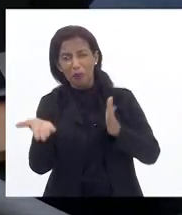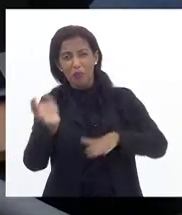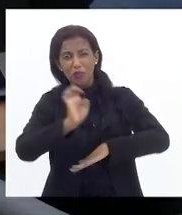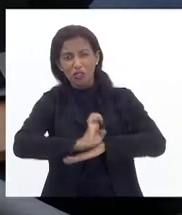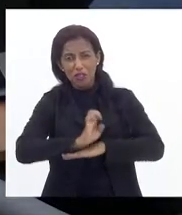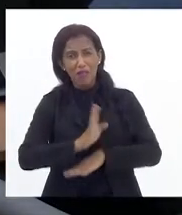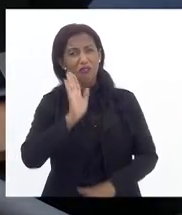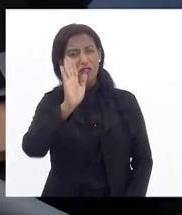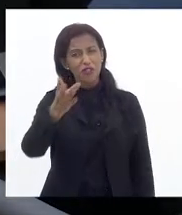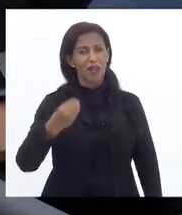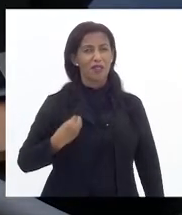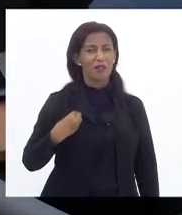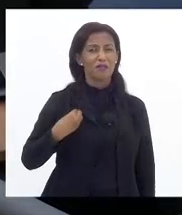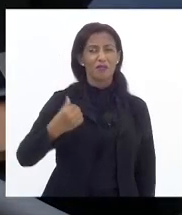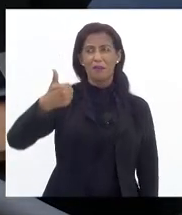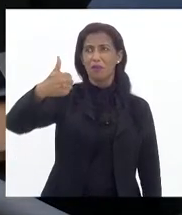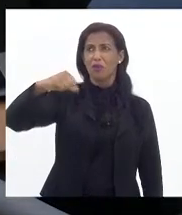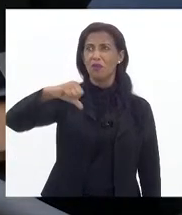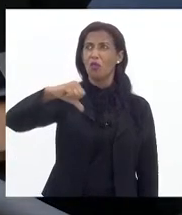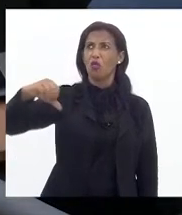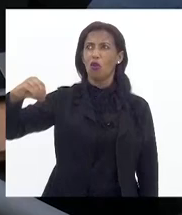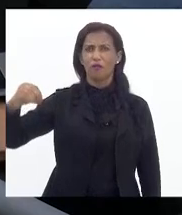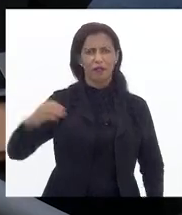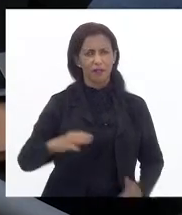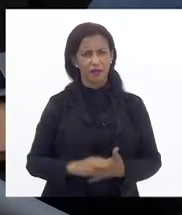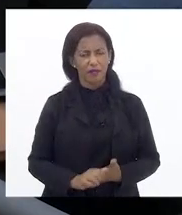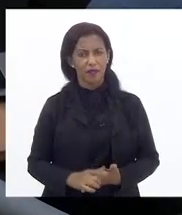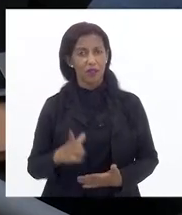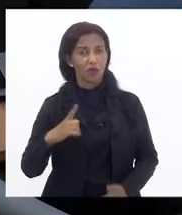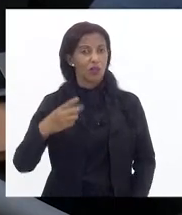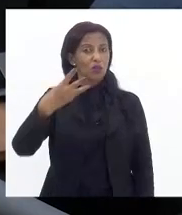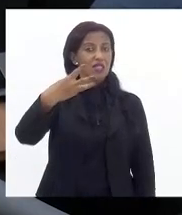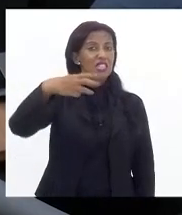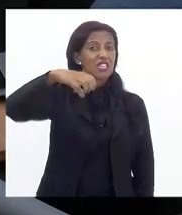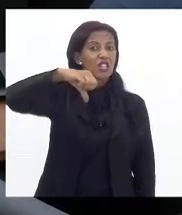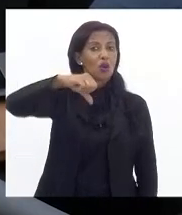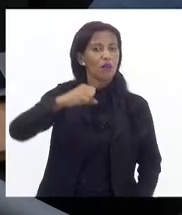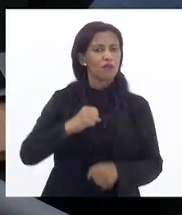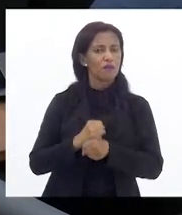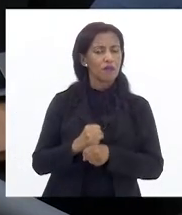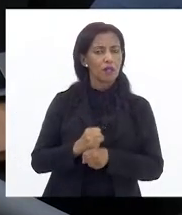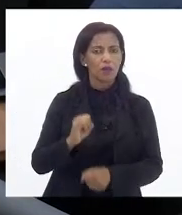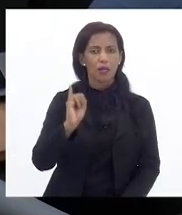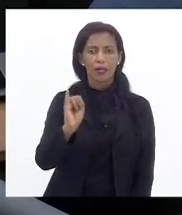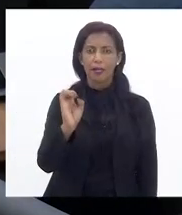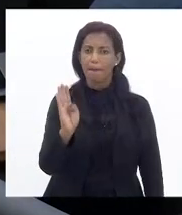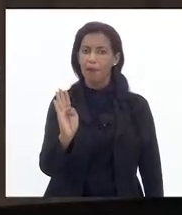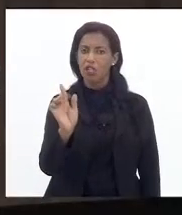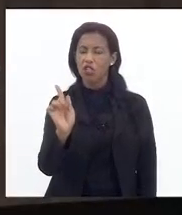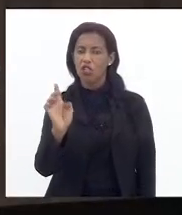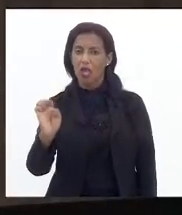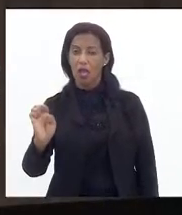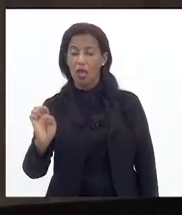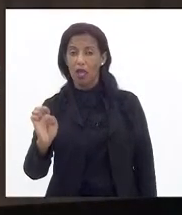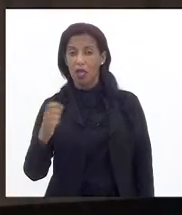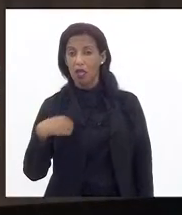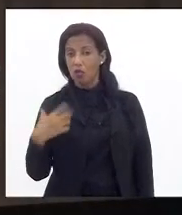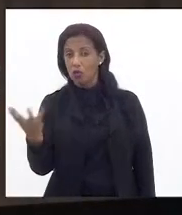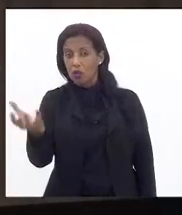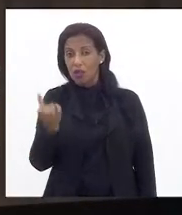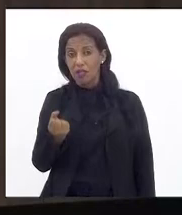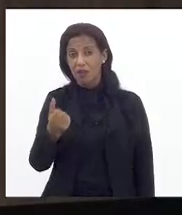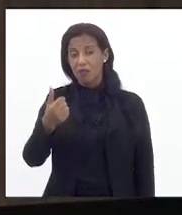estado eu já vivi Inter na década de 90 Inclusive eu tenho 39 anos de IBGE é recebo só 17 por cento de ano l